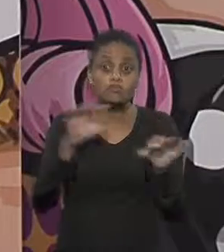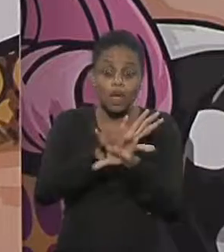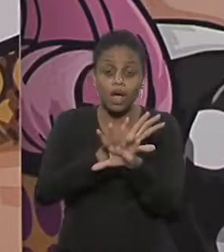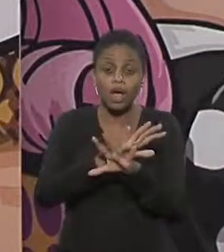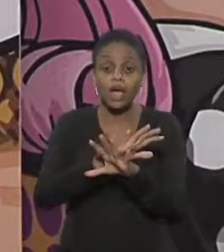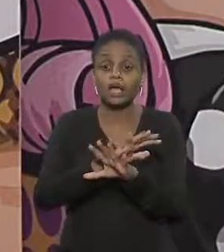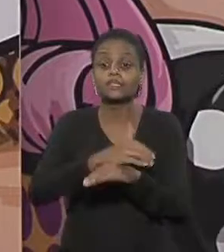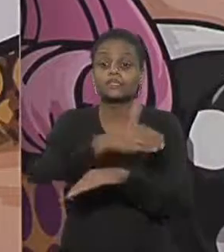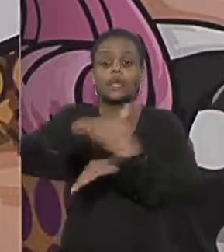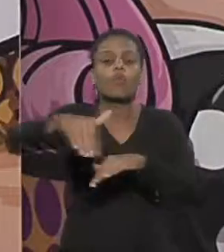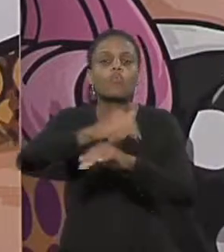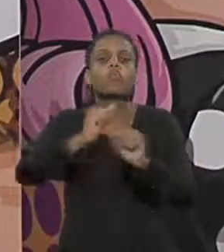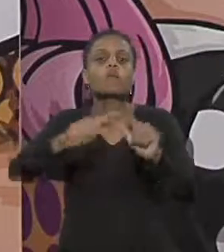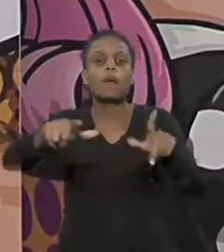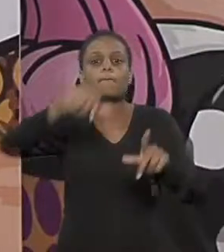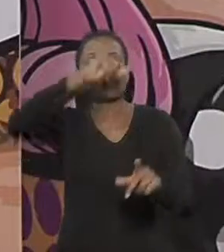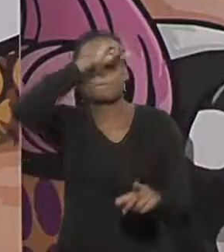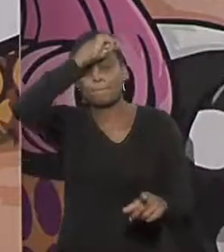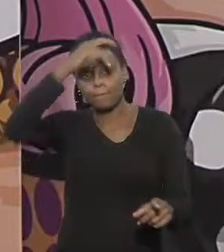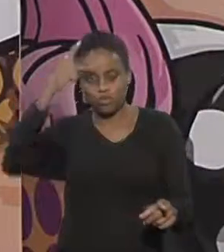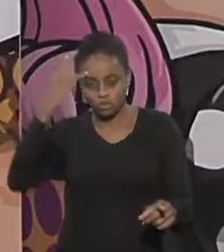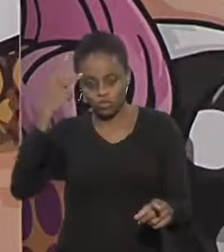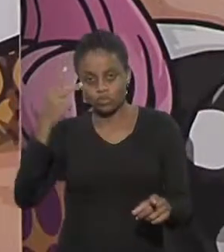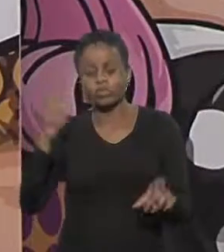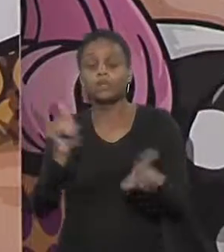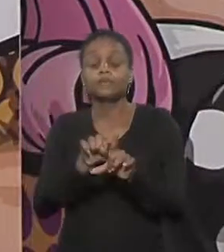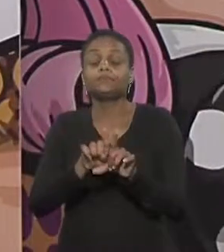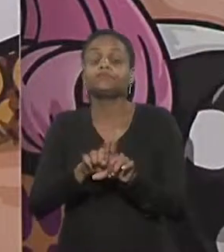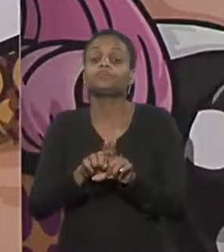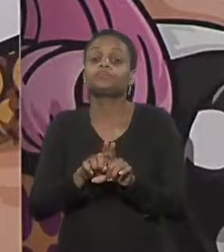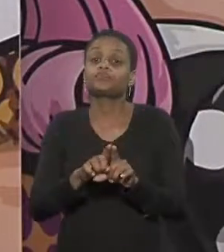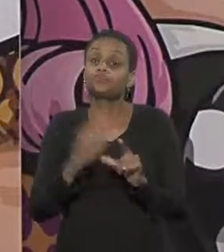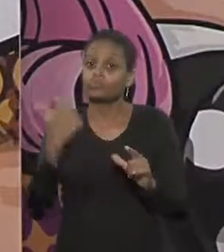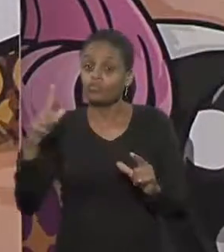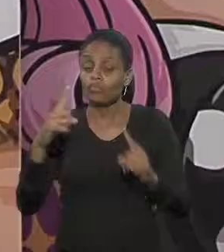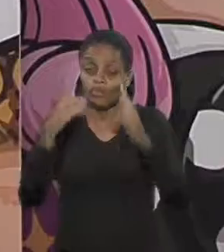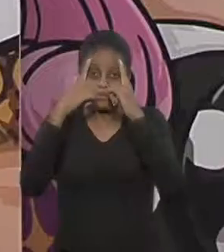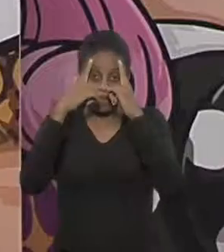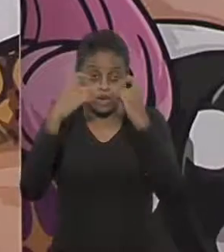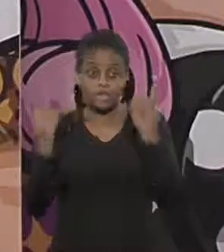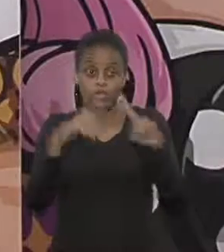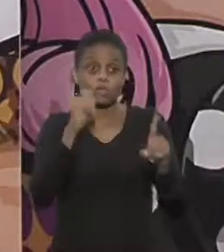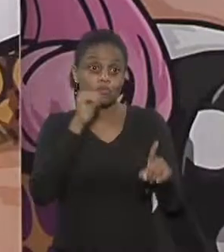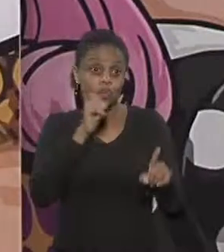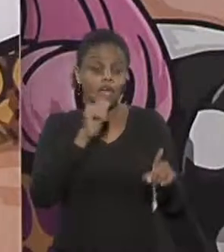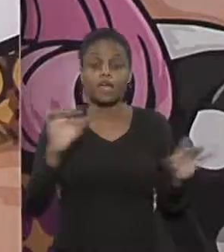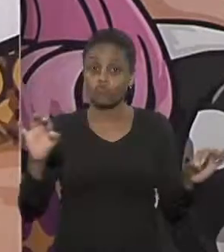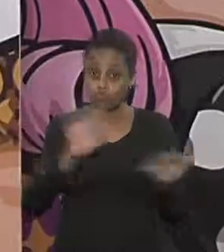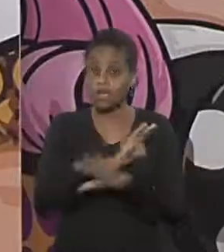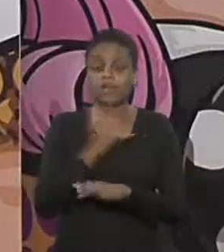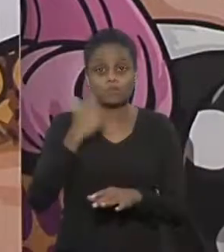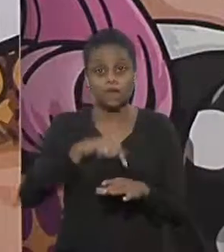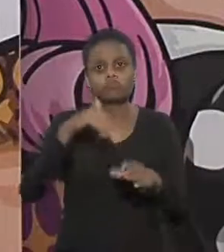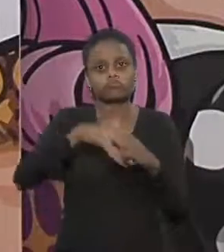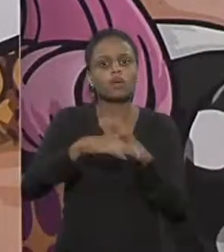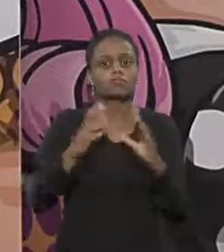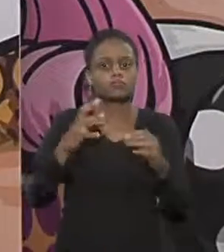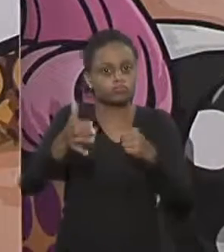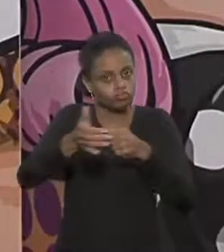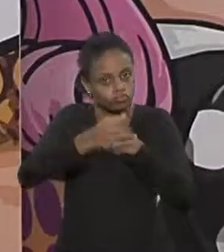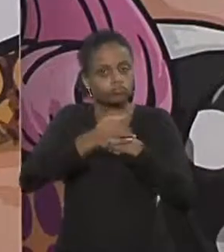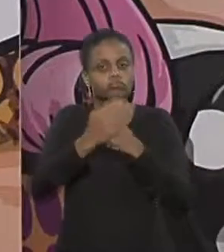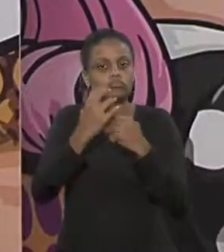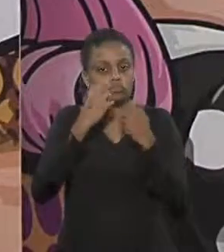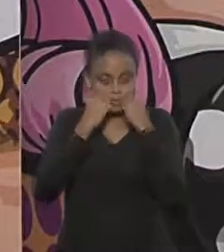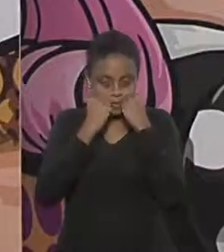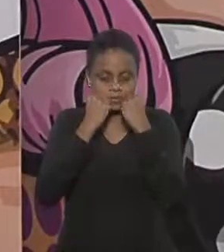se solucionam no âmbito público e formas de violência contra a mulher que muitas vezes se solucionam no âmbito privado. O que eu quero dizer com